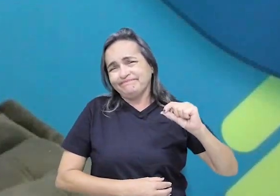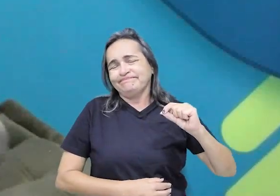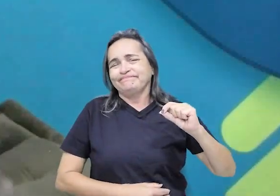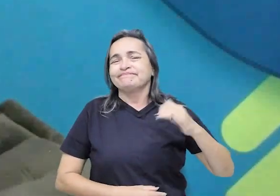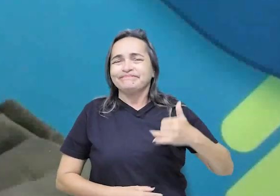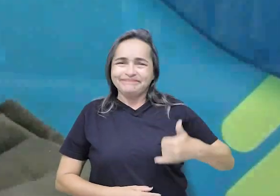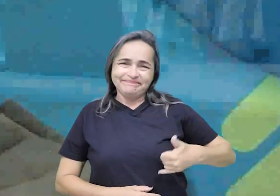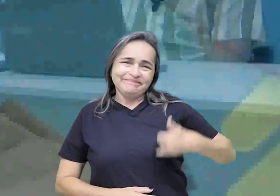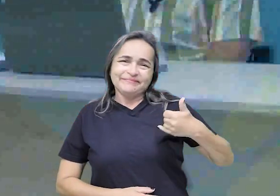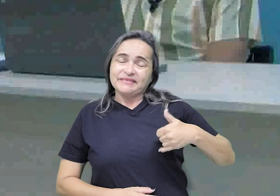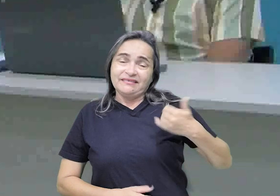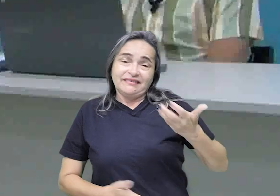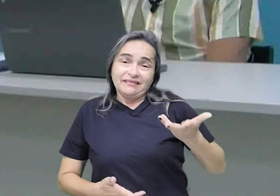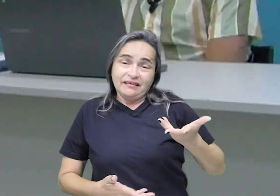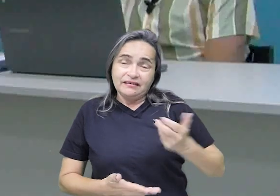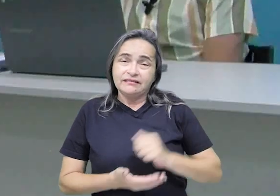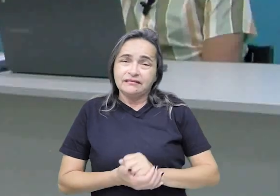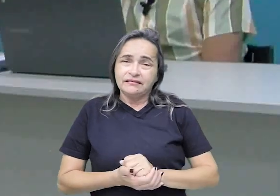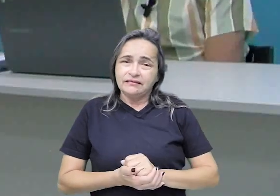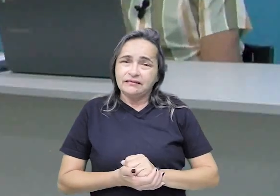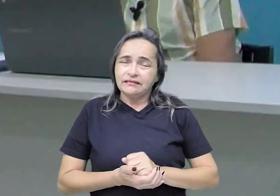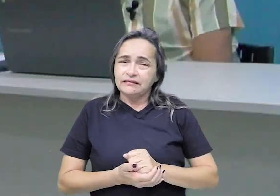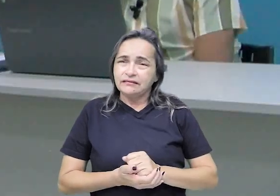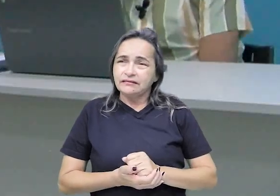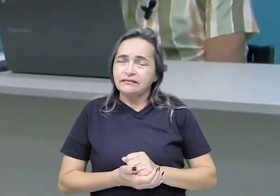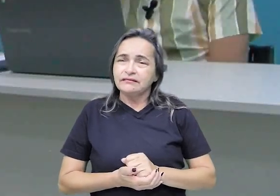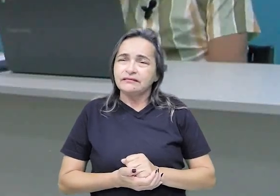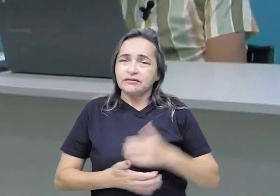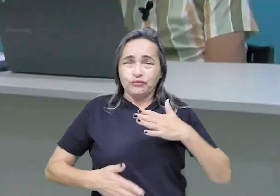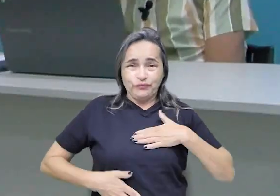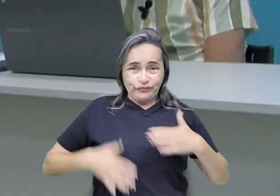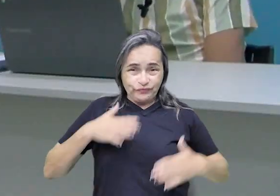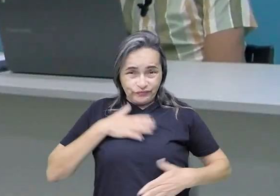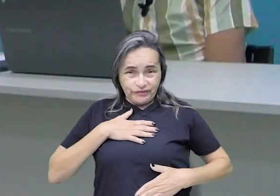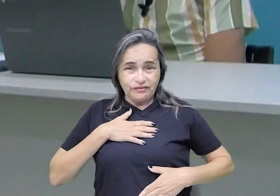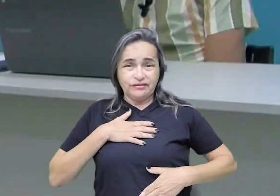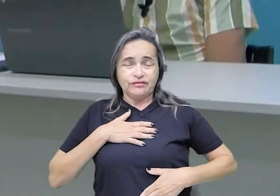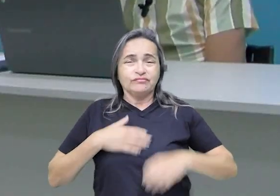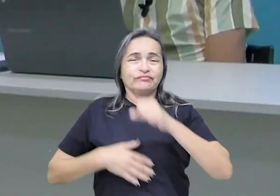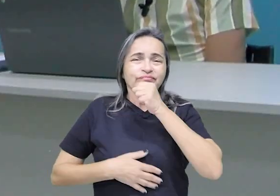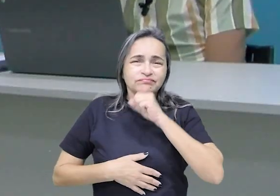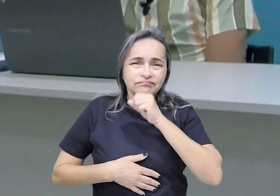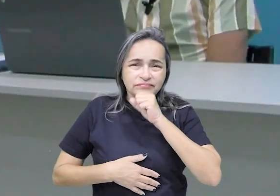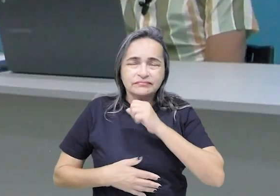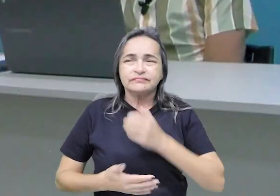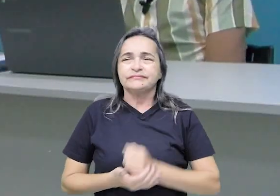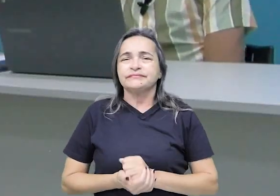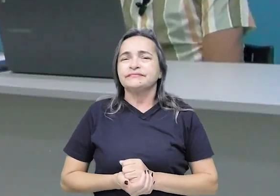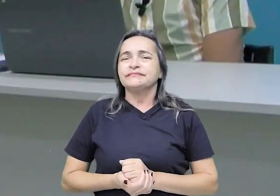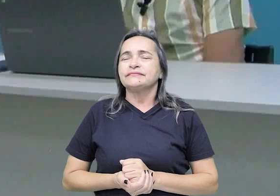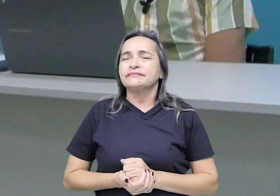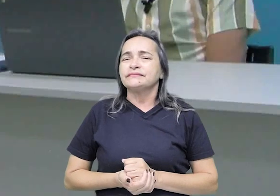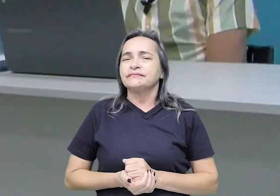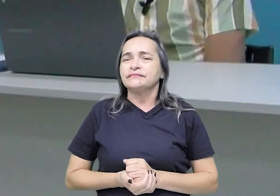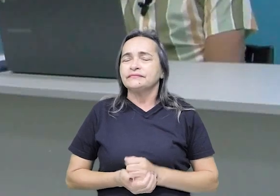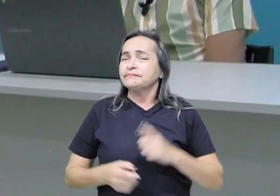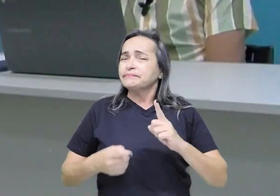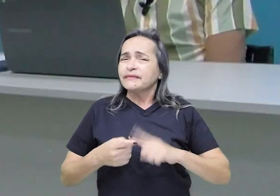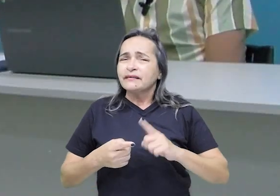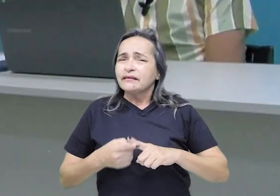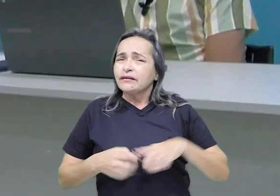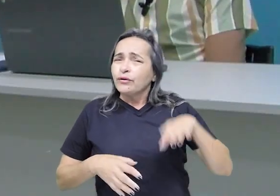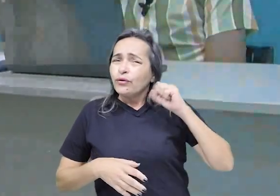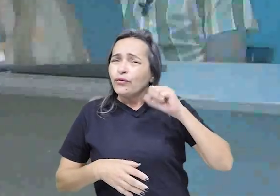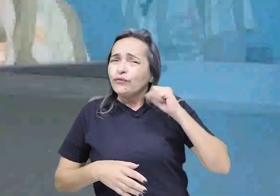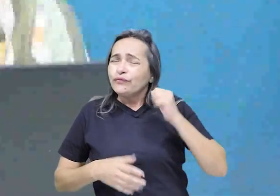Pelo desgaste natural desses elementos fisiológicos, né? Exatamente. Eu também fiquei te ouvindo e